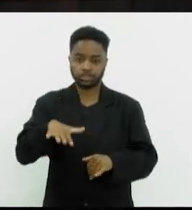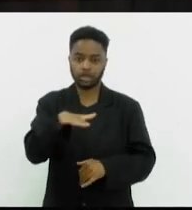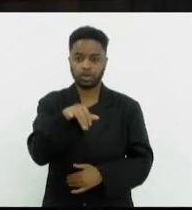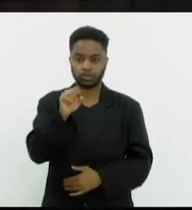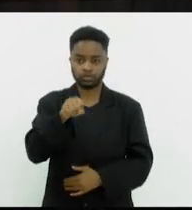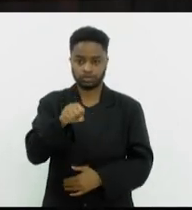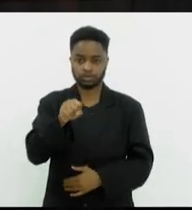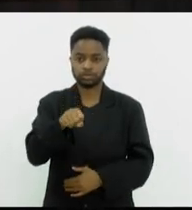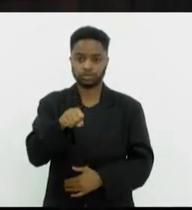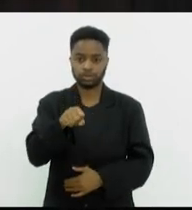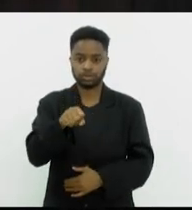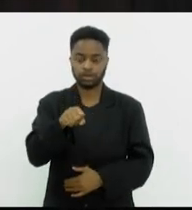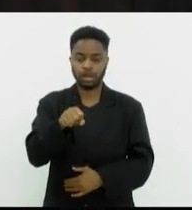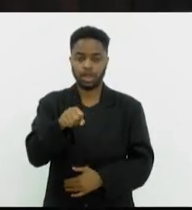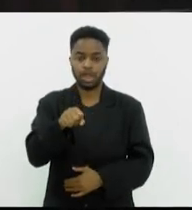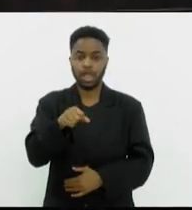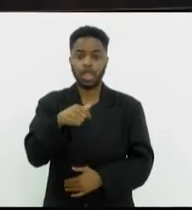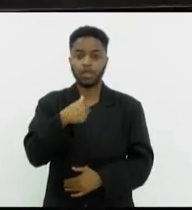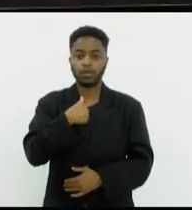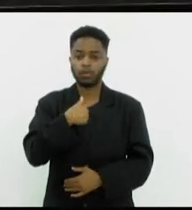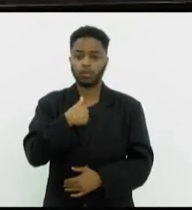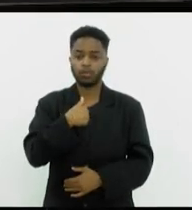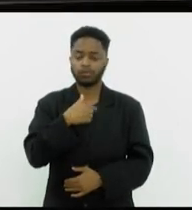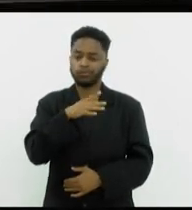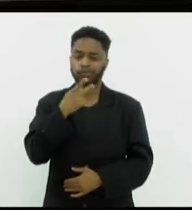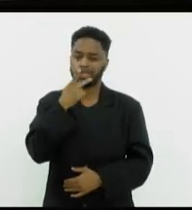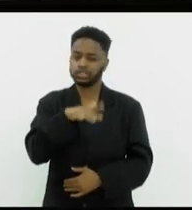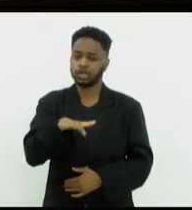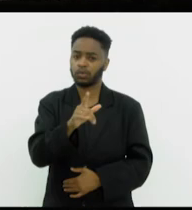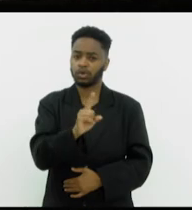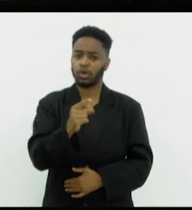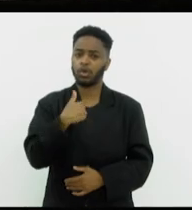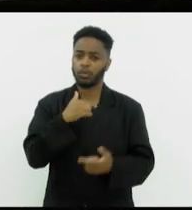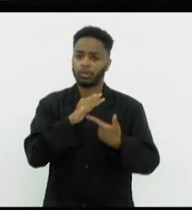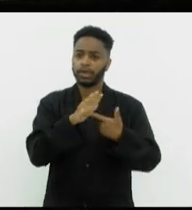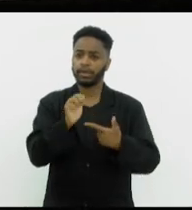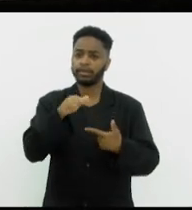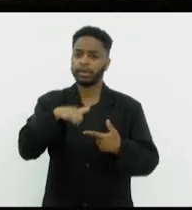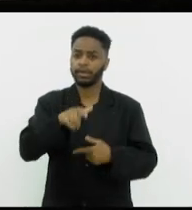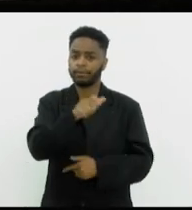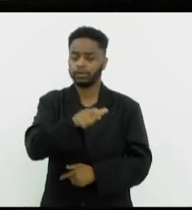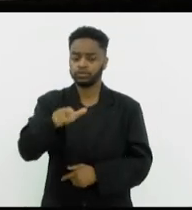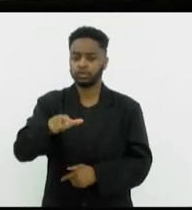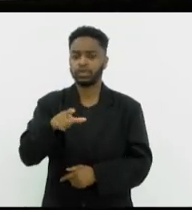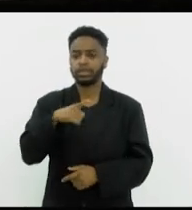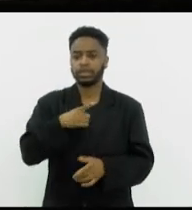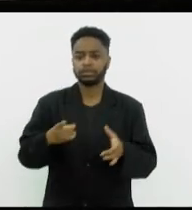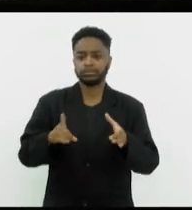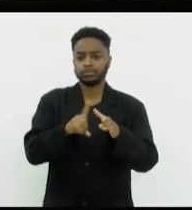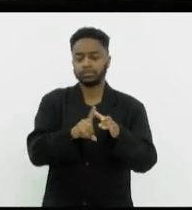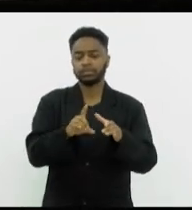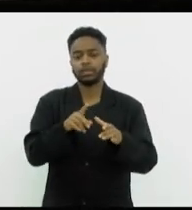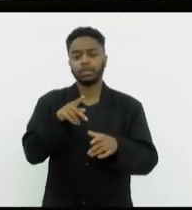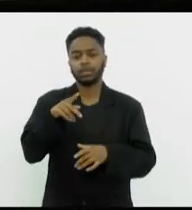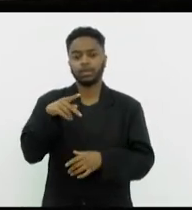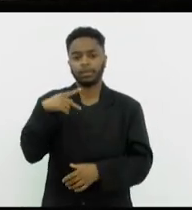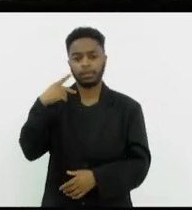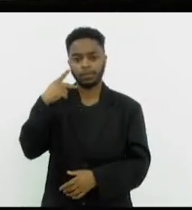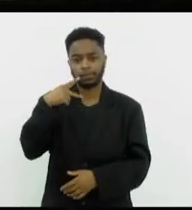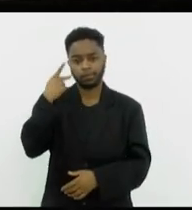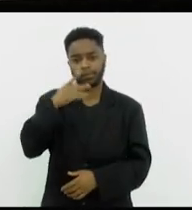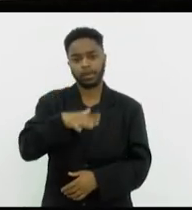generalizei, apontei exatamente as pessoas que sabem quem são e que estão infiltradas nos parlamentos da cidade, dos estados e do